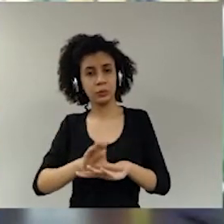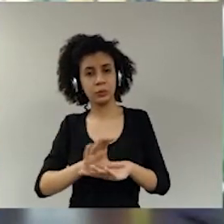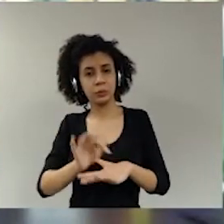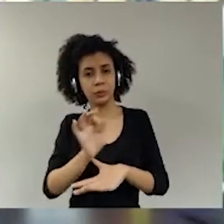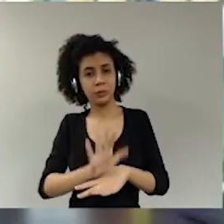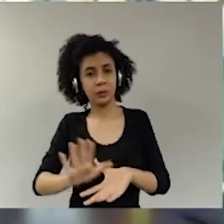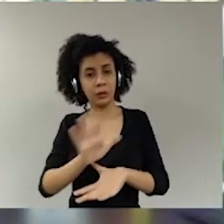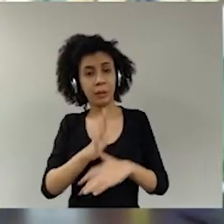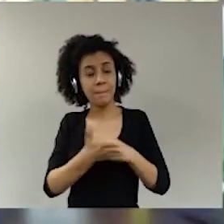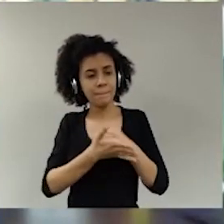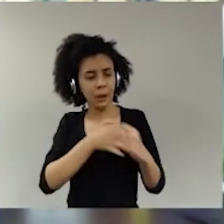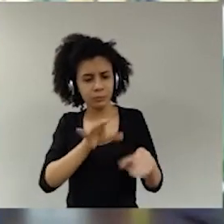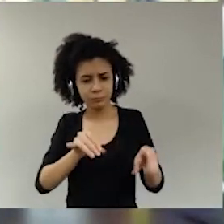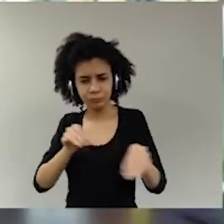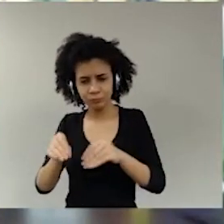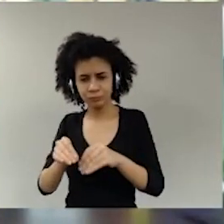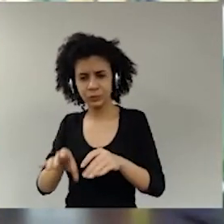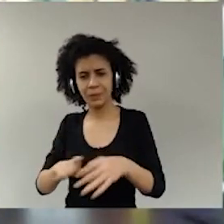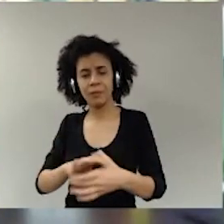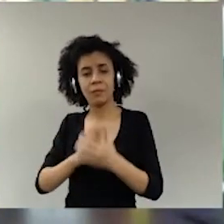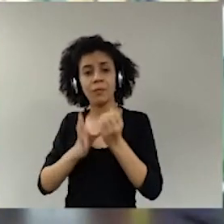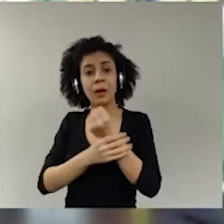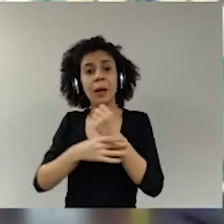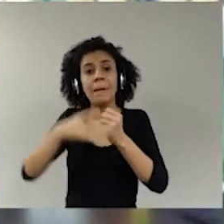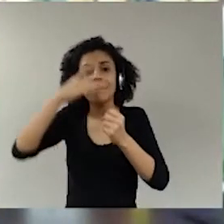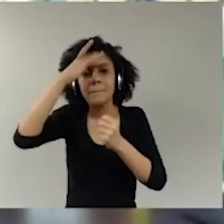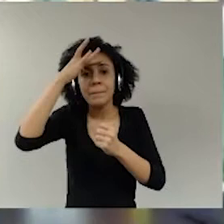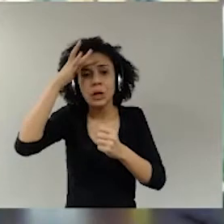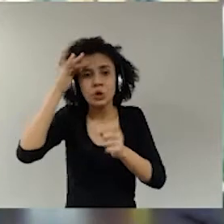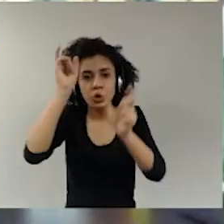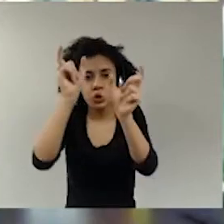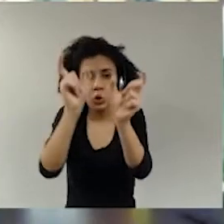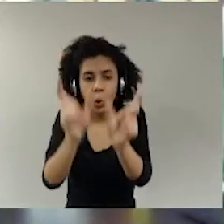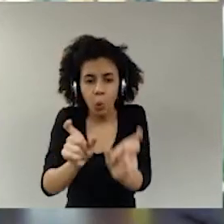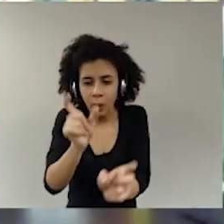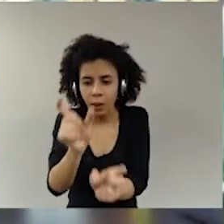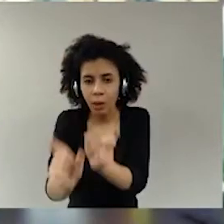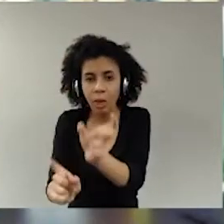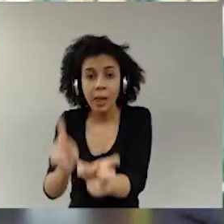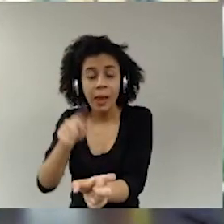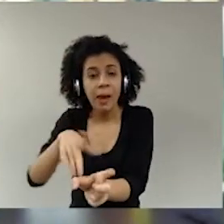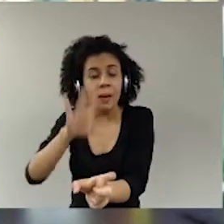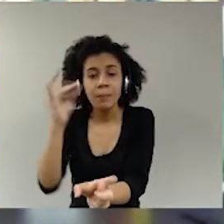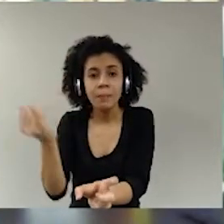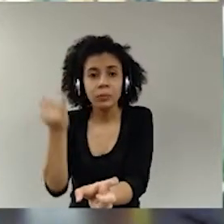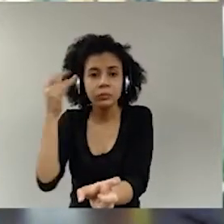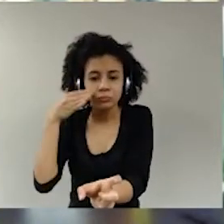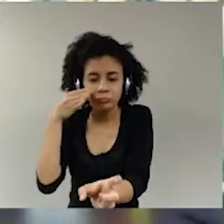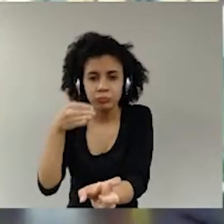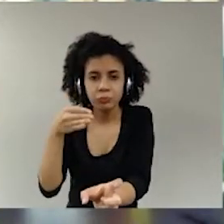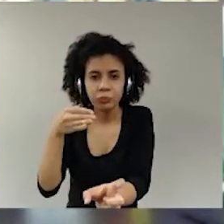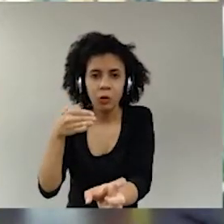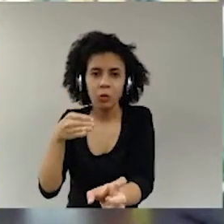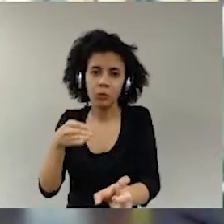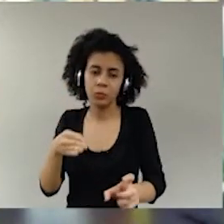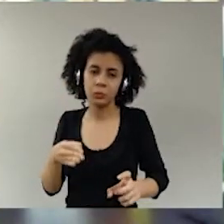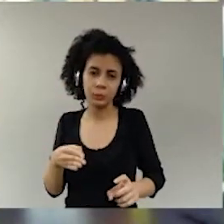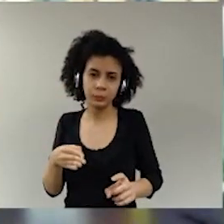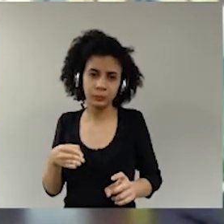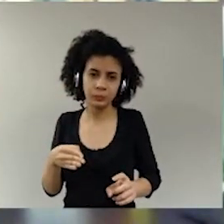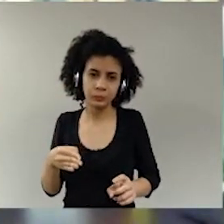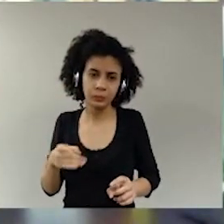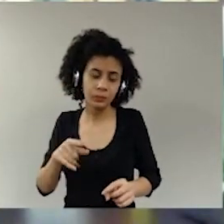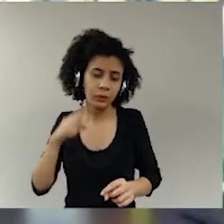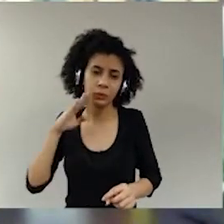Ter como base o ser humano é o centro gravitacional hoje do Estado. Isso é